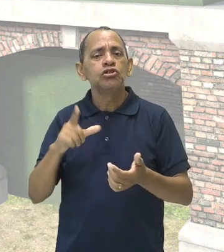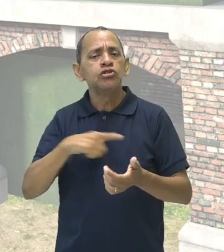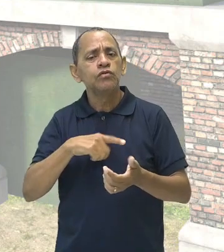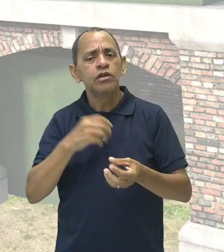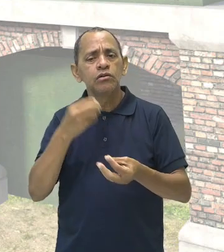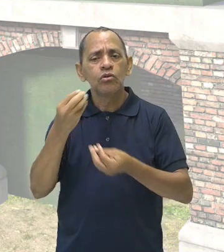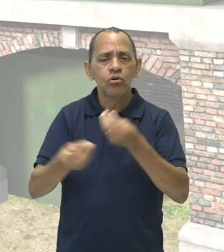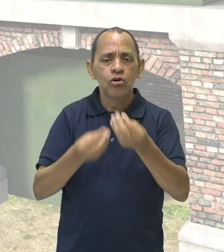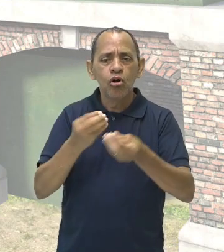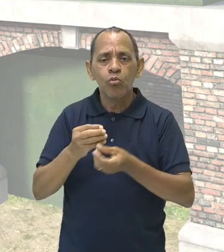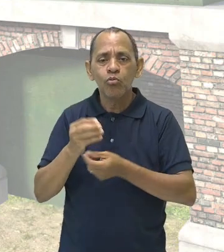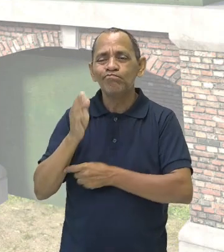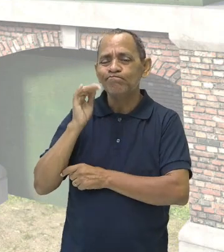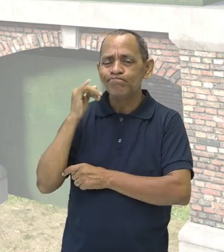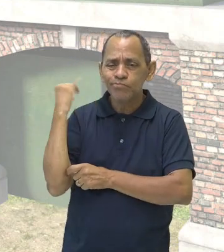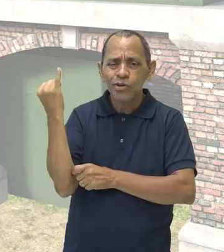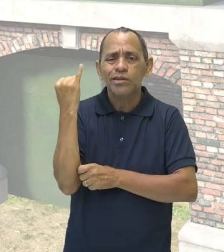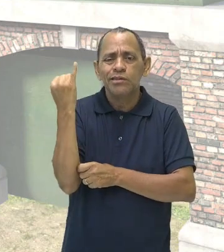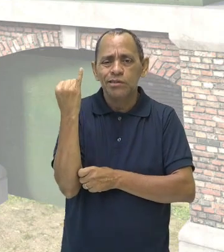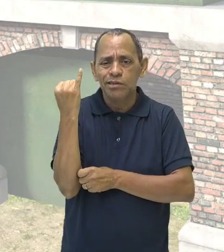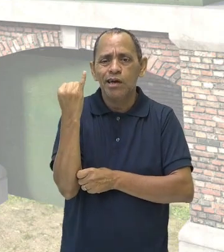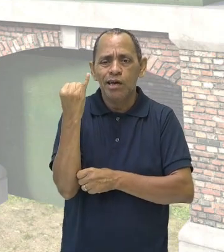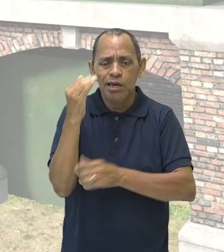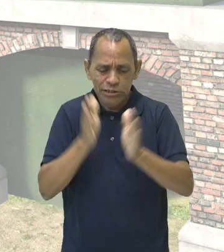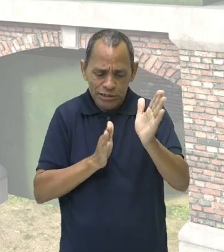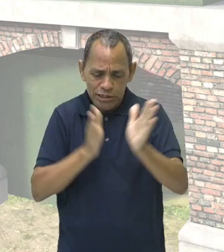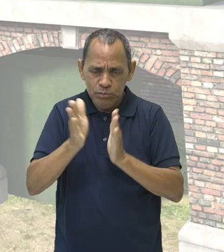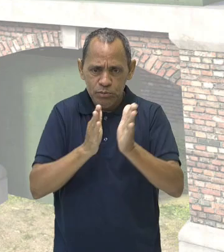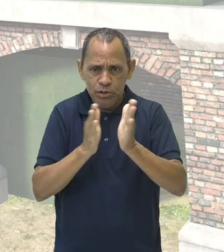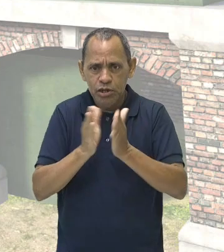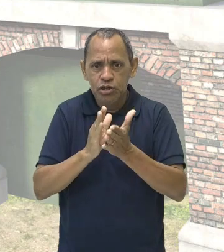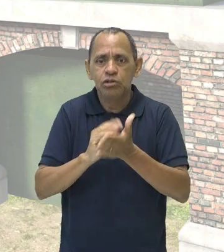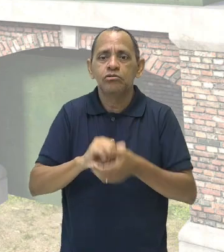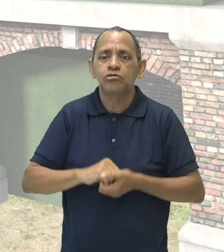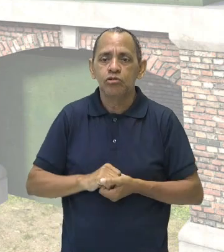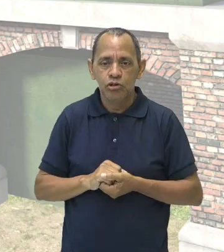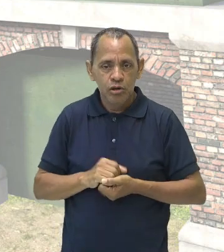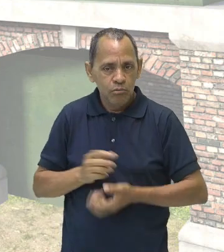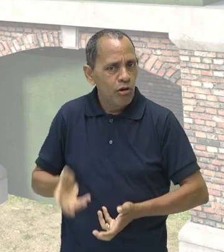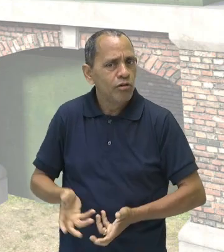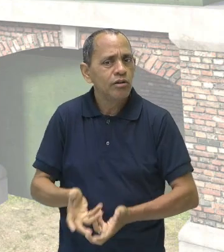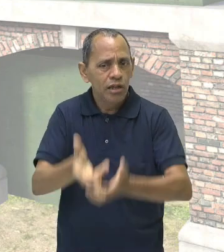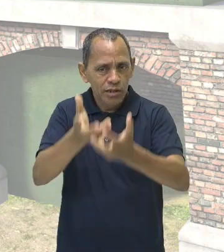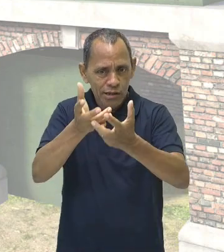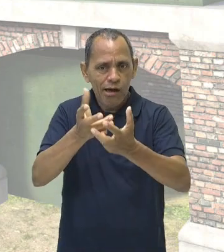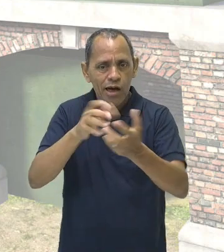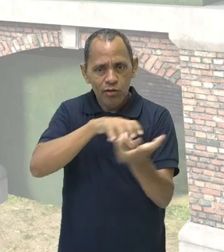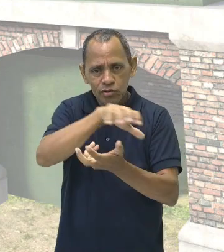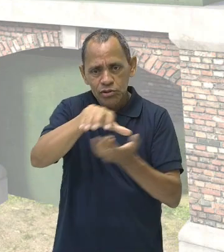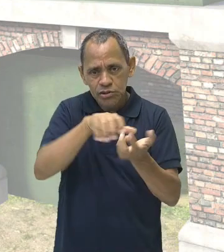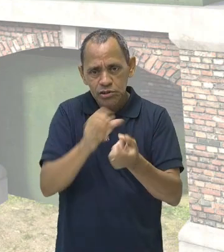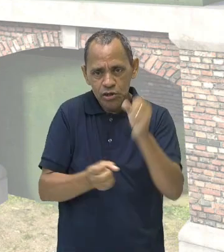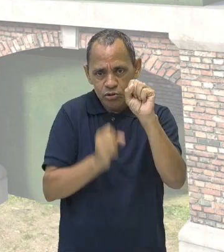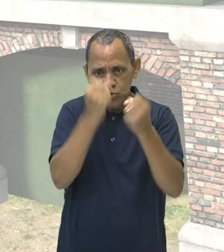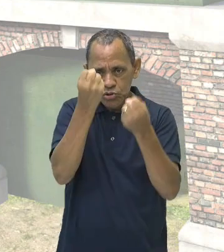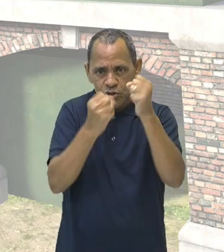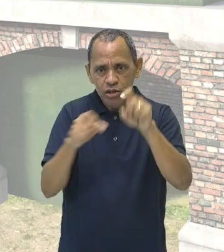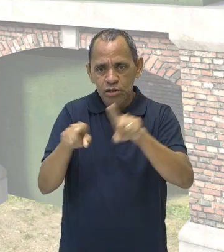falando, fundamentais para impulsionar a Revolução Industrial. E